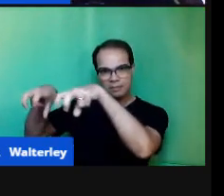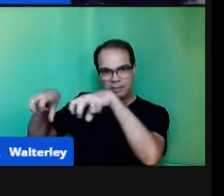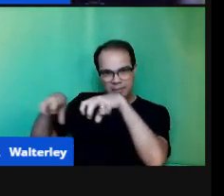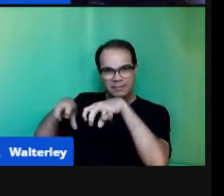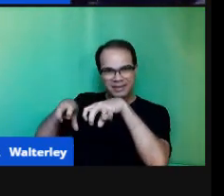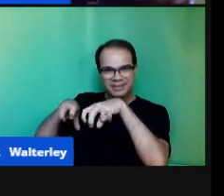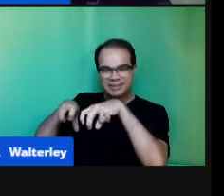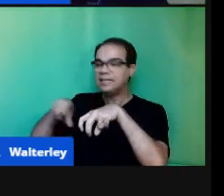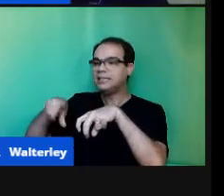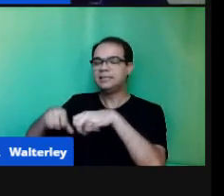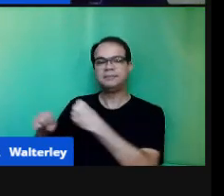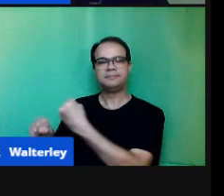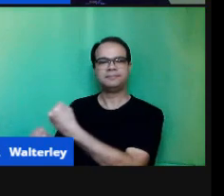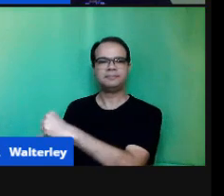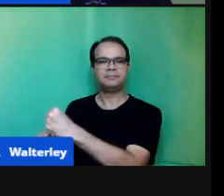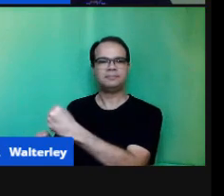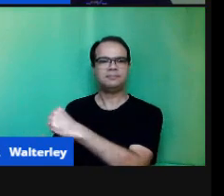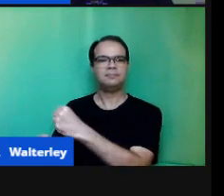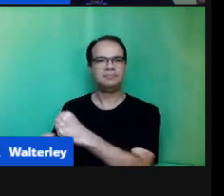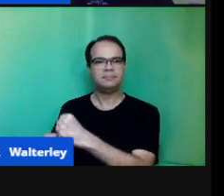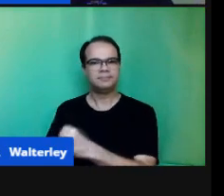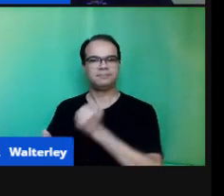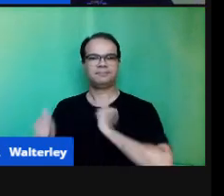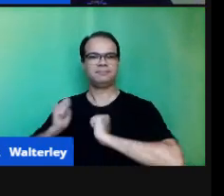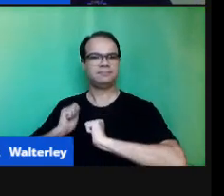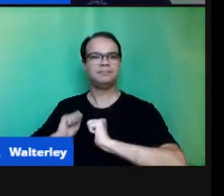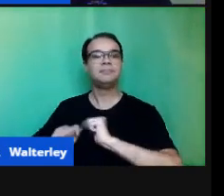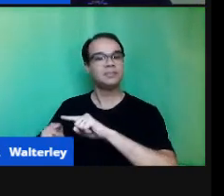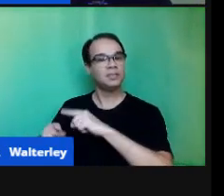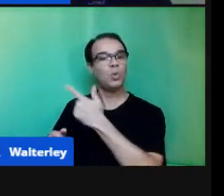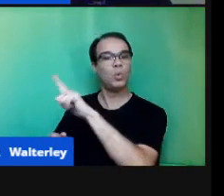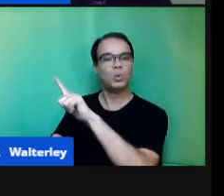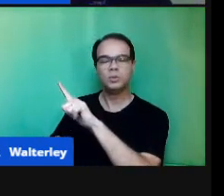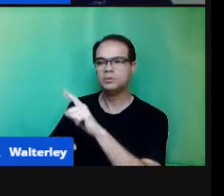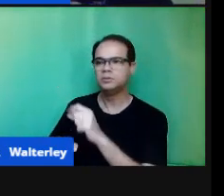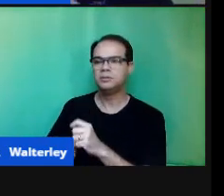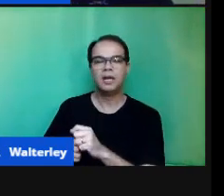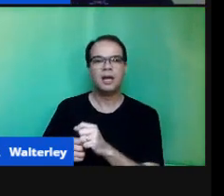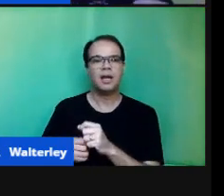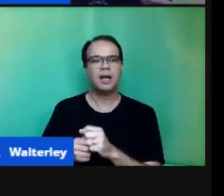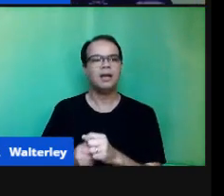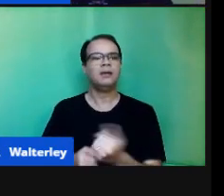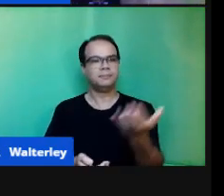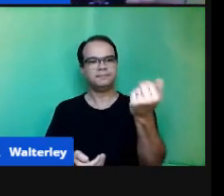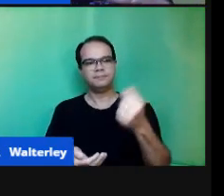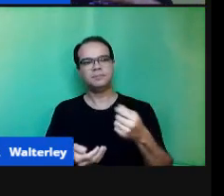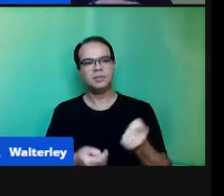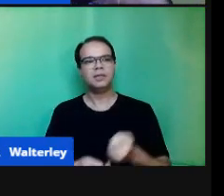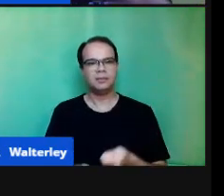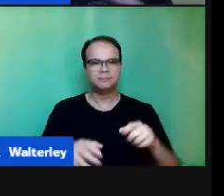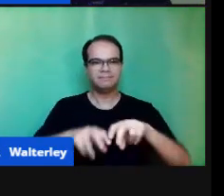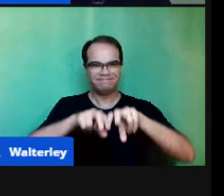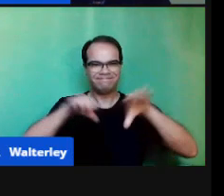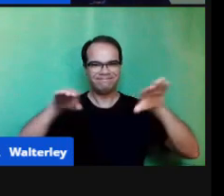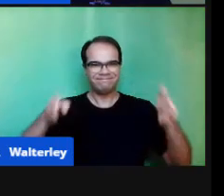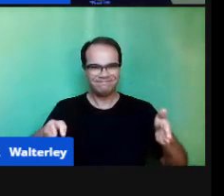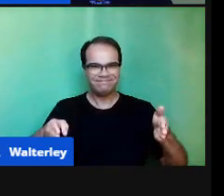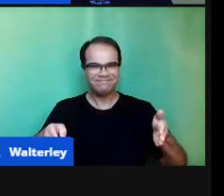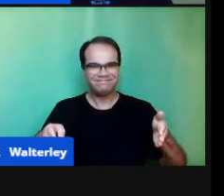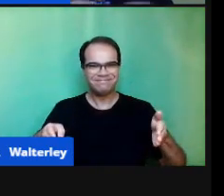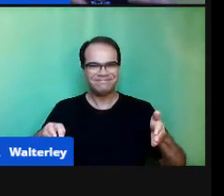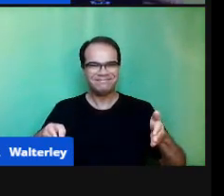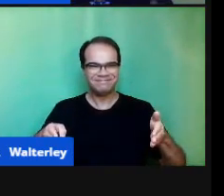como que é, bilheteiro. Daí eles juntavam por exemplo, um amigo que fazia luta